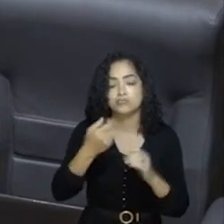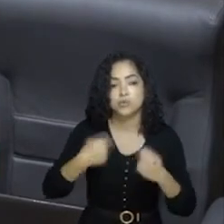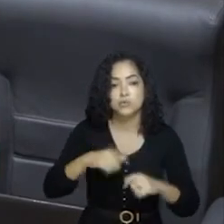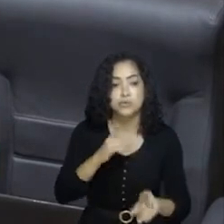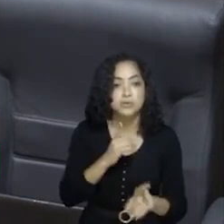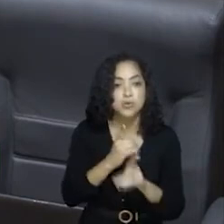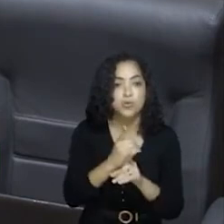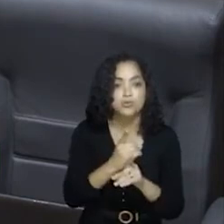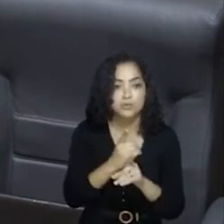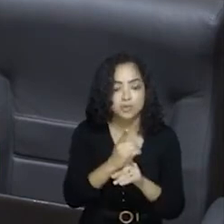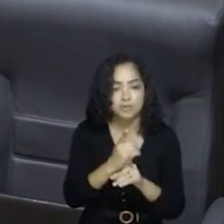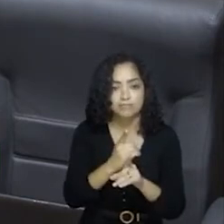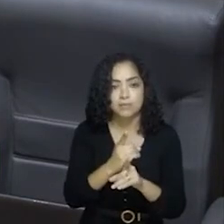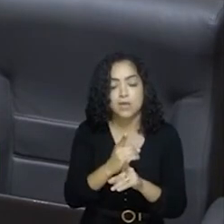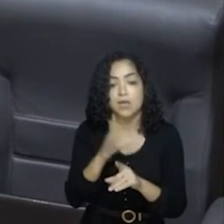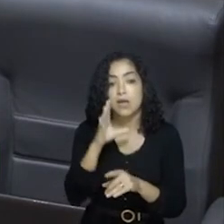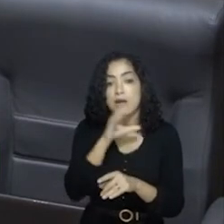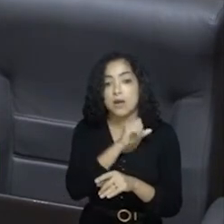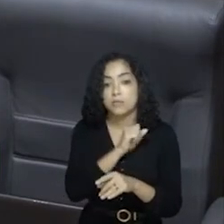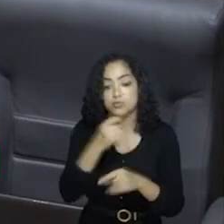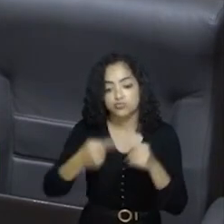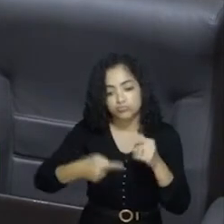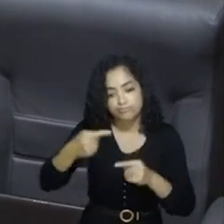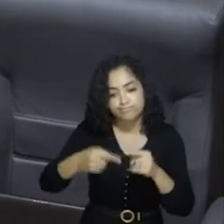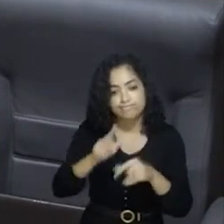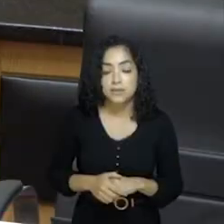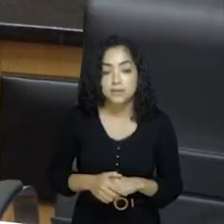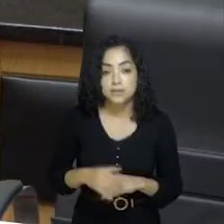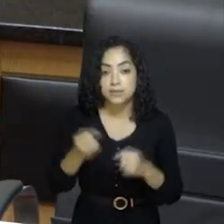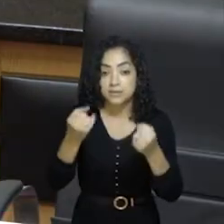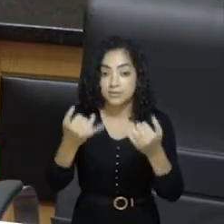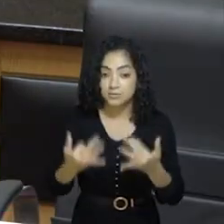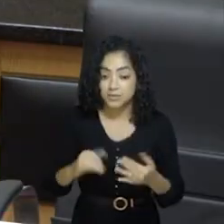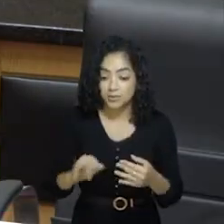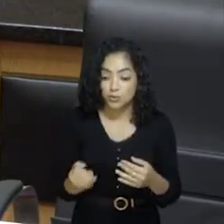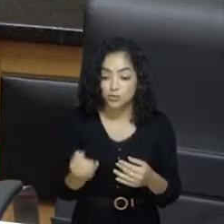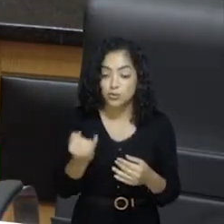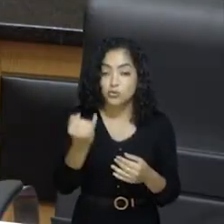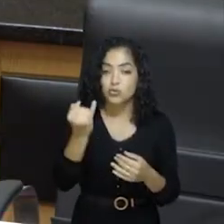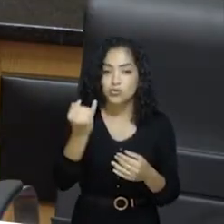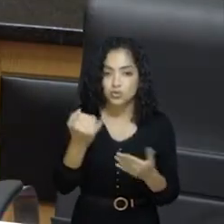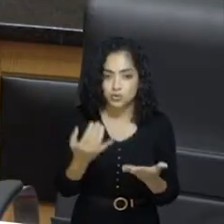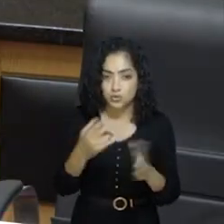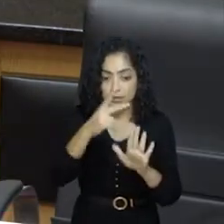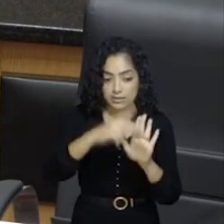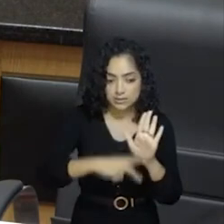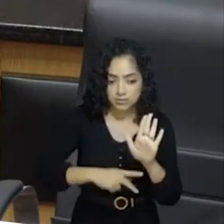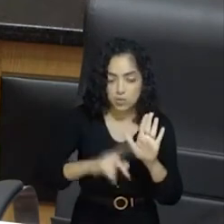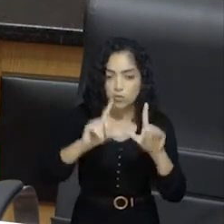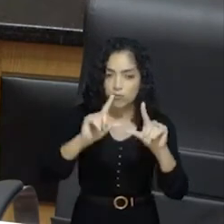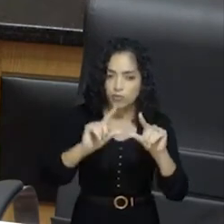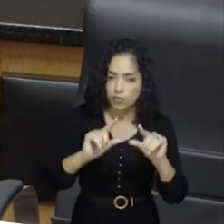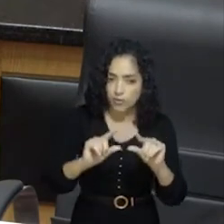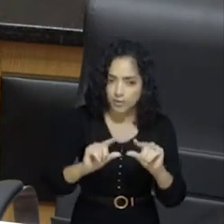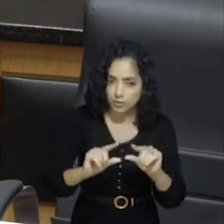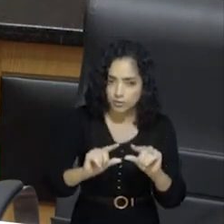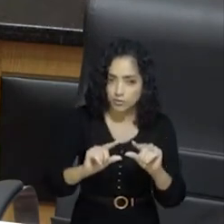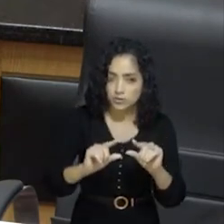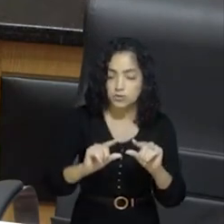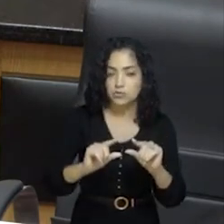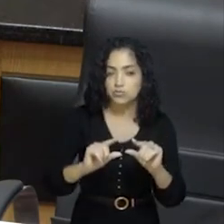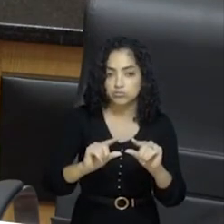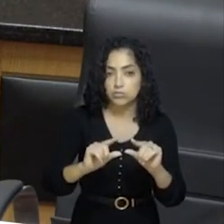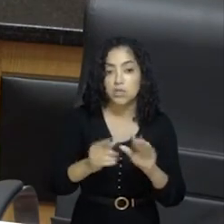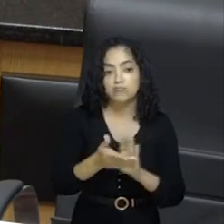de uma forma imediata uma política fiscal e possa lhe dizer juros embora esse plano houve uma redução de juros isso nós